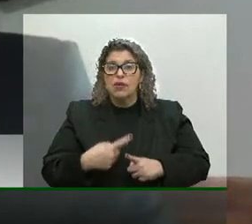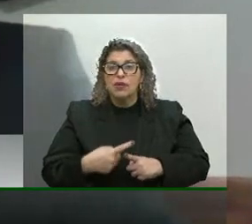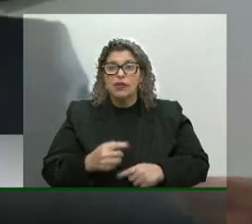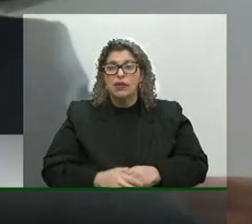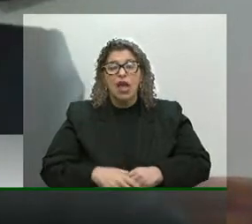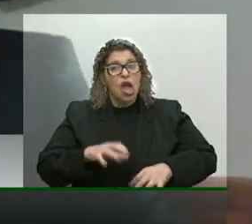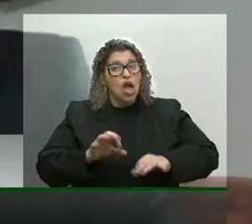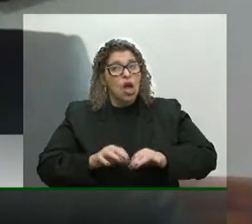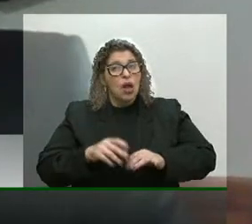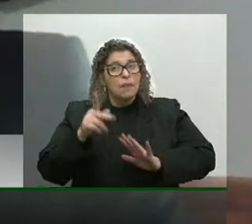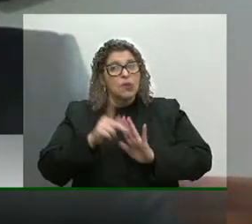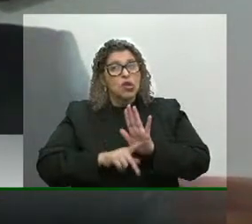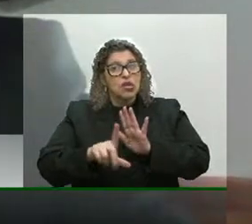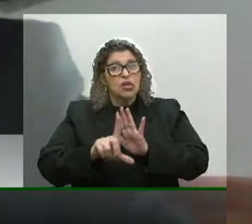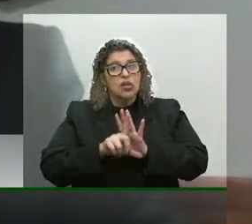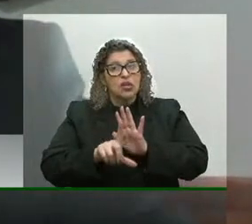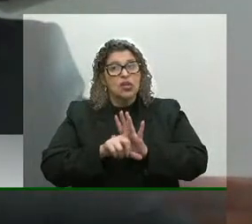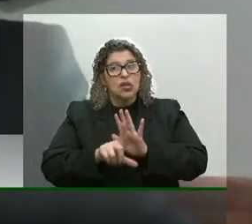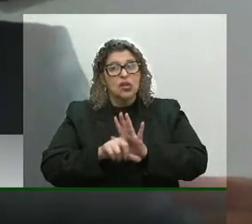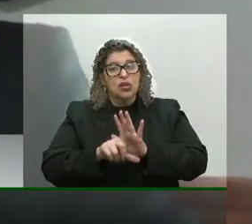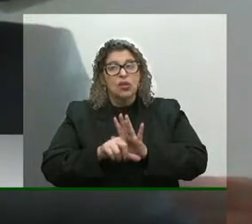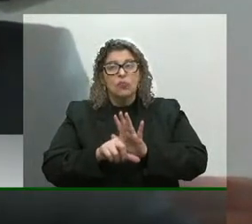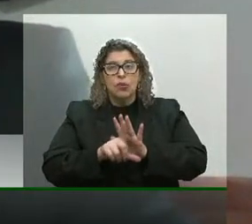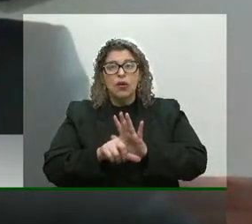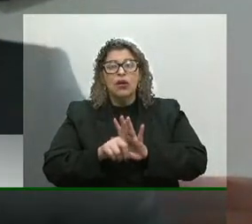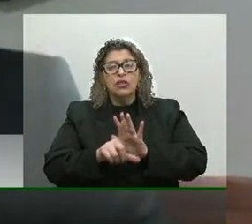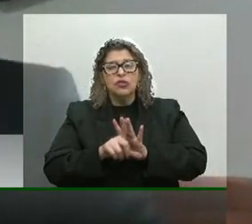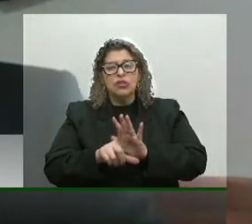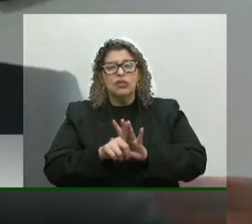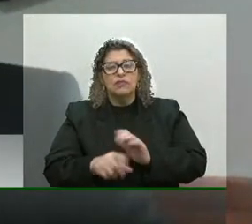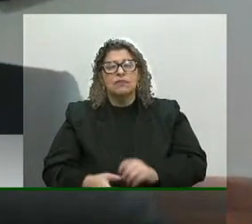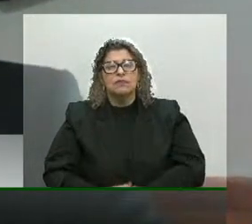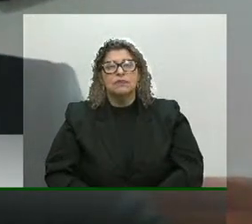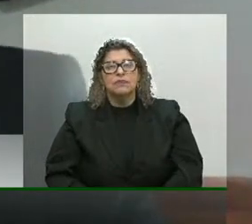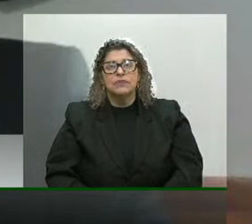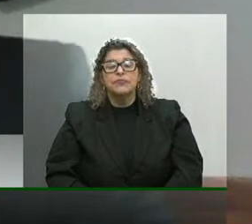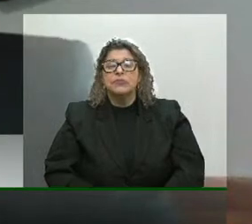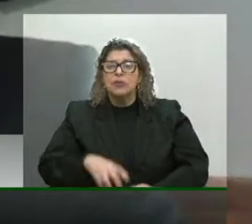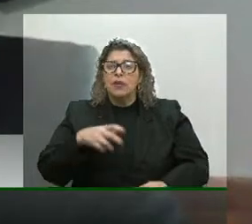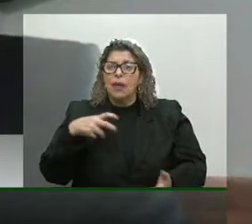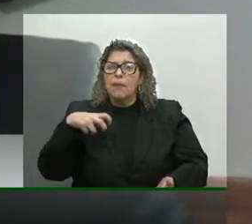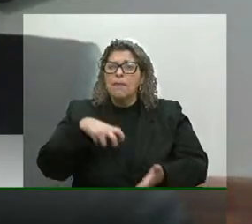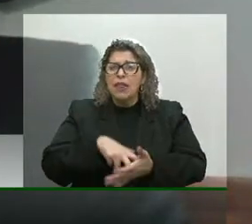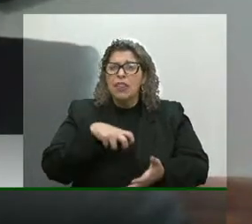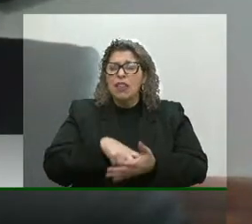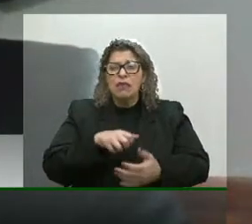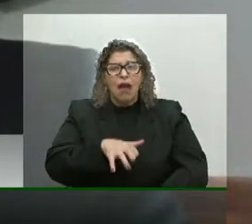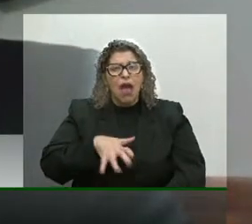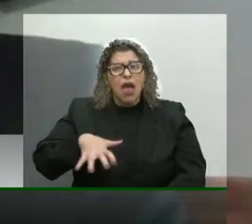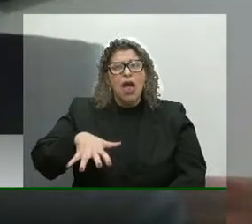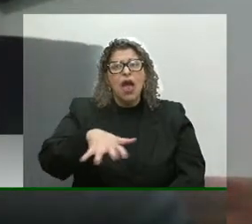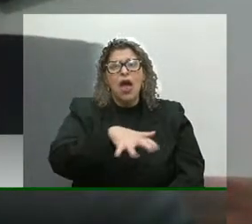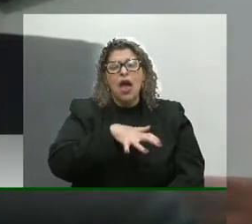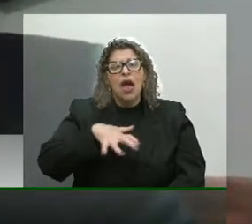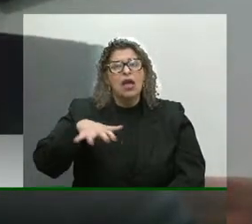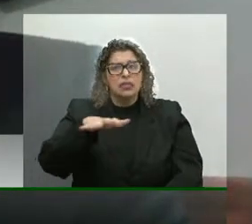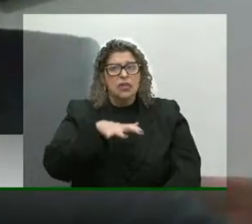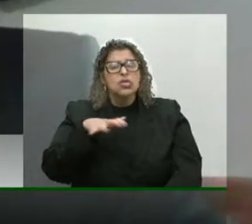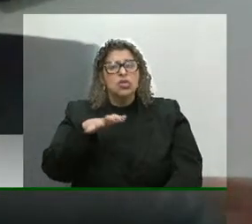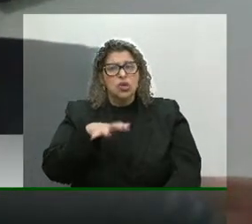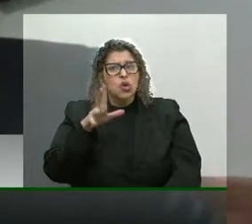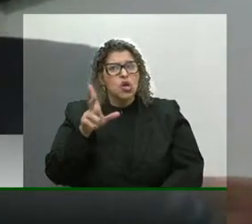um projeto para penalizar os trabalhadores, penalizar setores que com muita